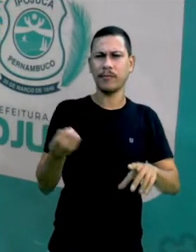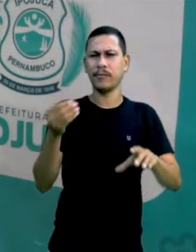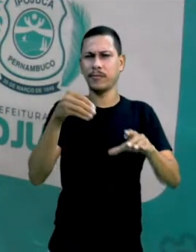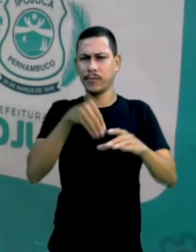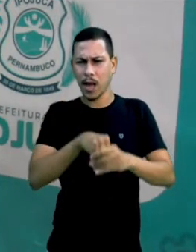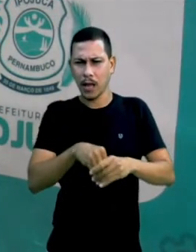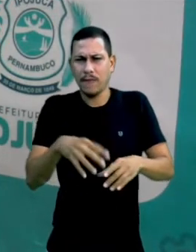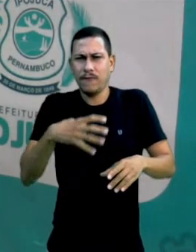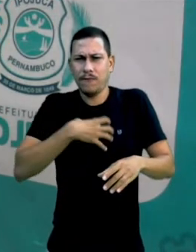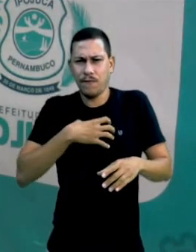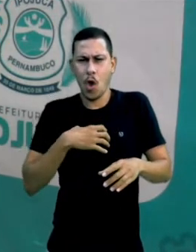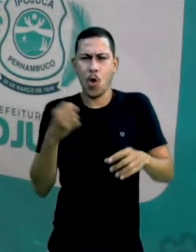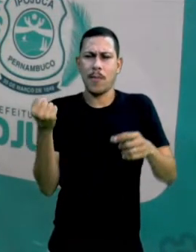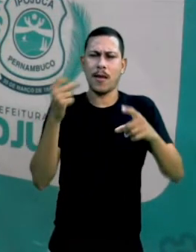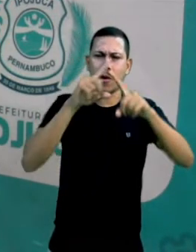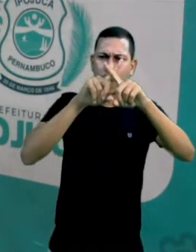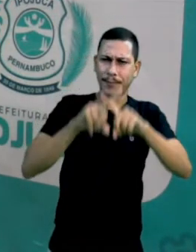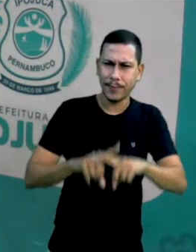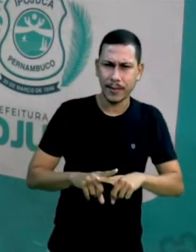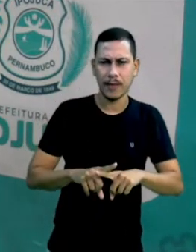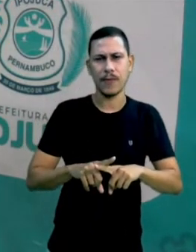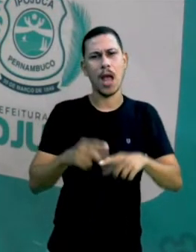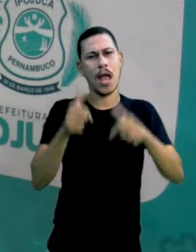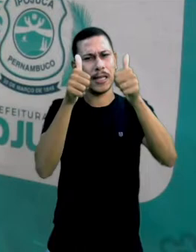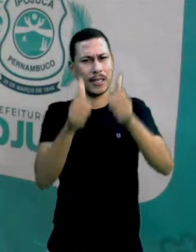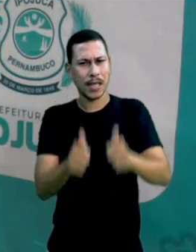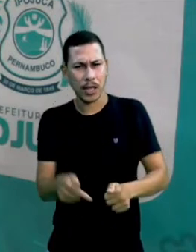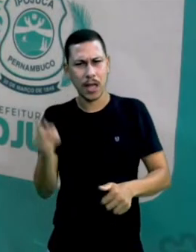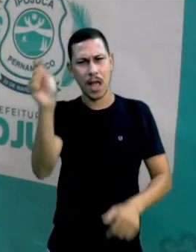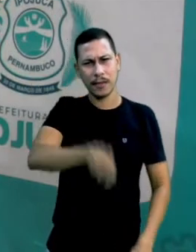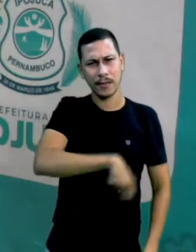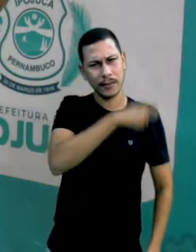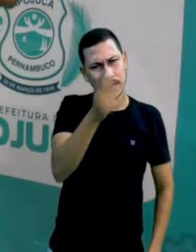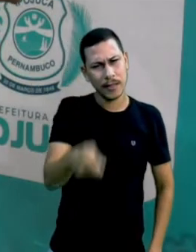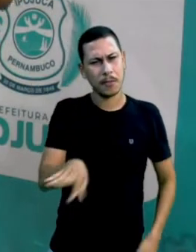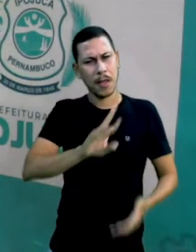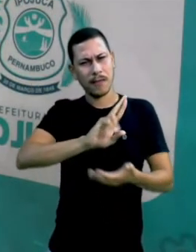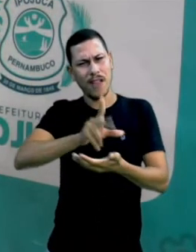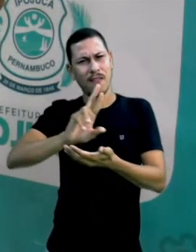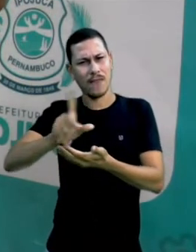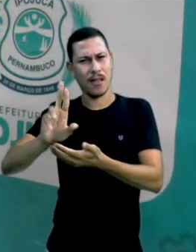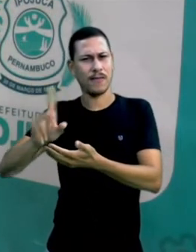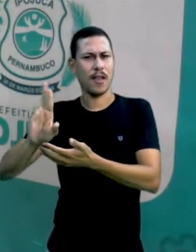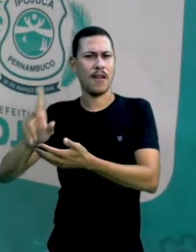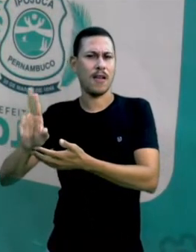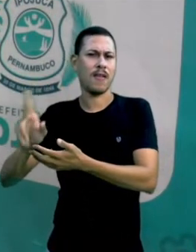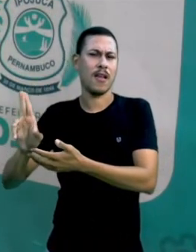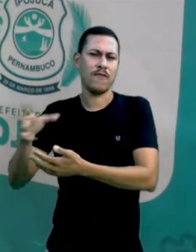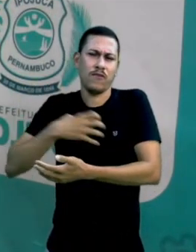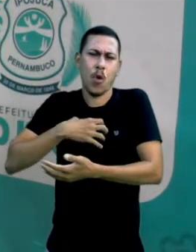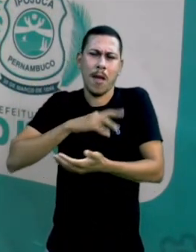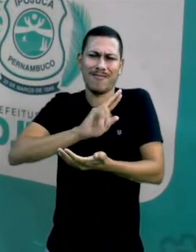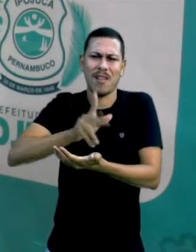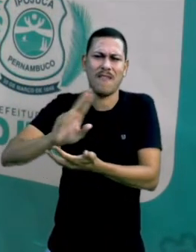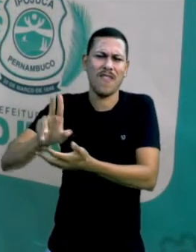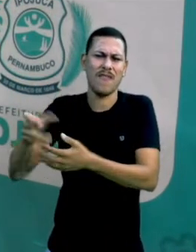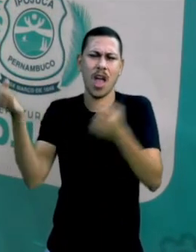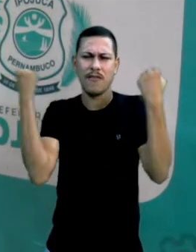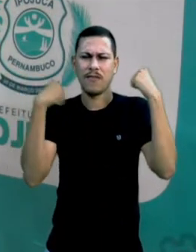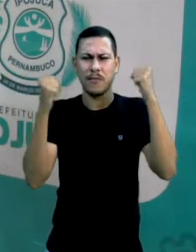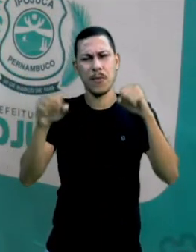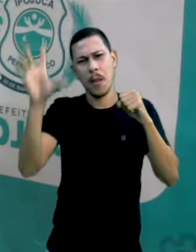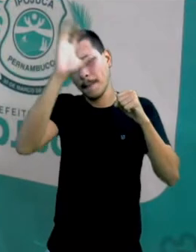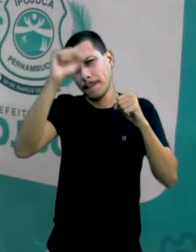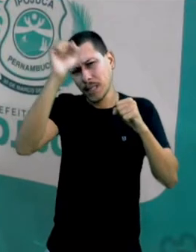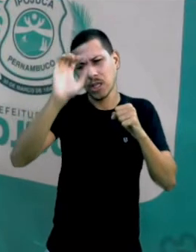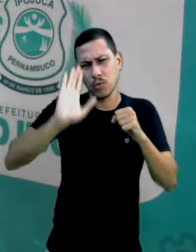modalidades competitivas, a artística, a rítmica, né, as modalidades que a gente já vem falando, que a